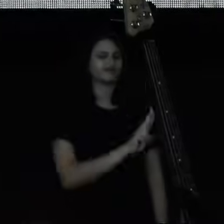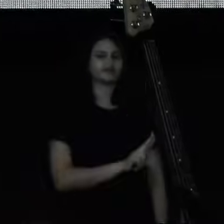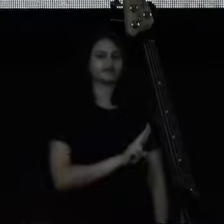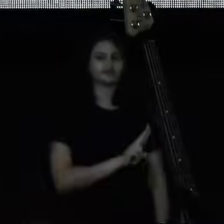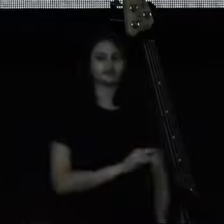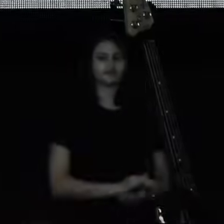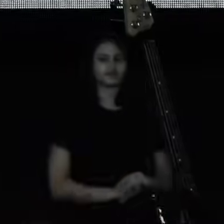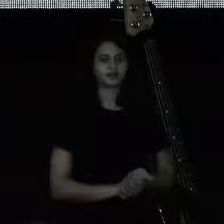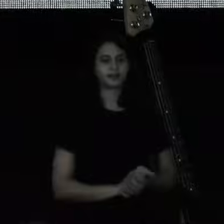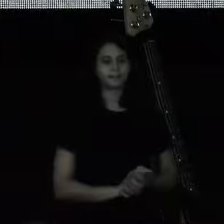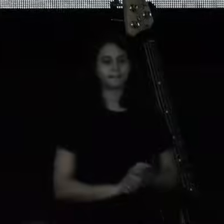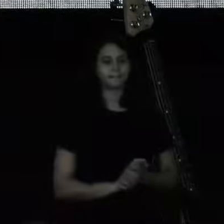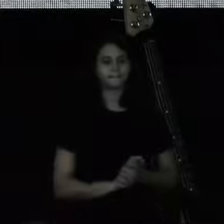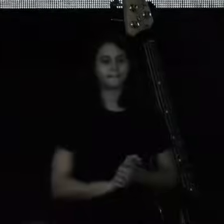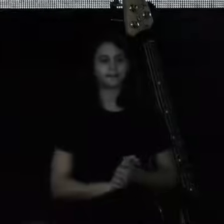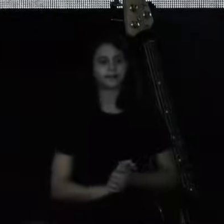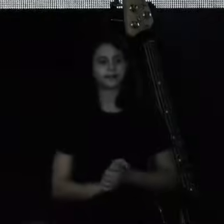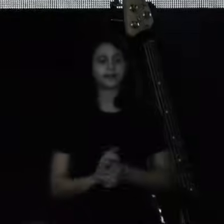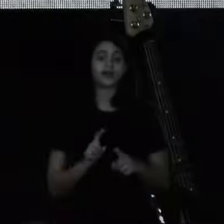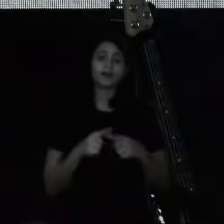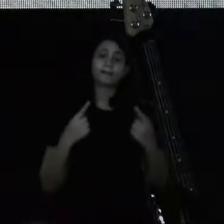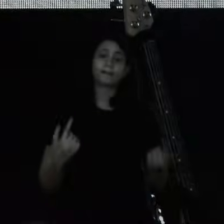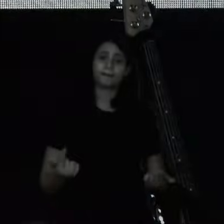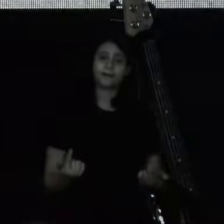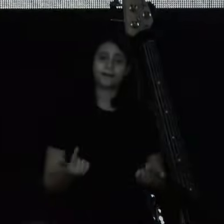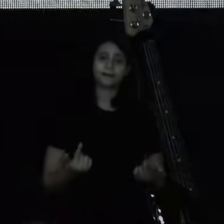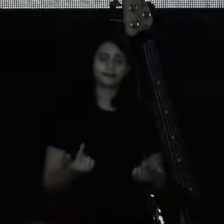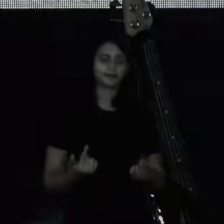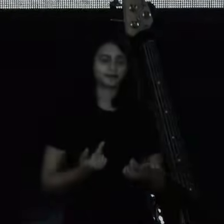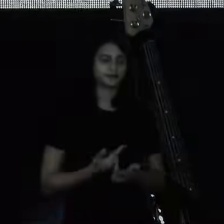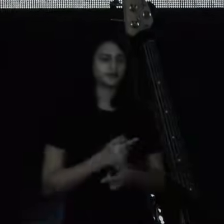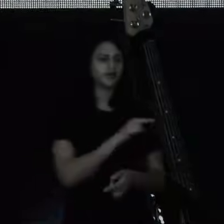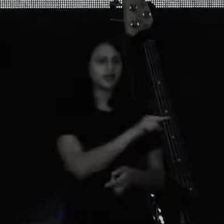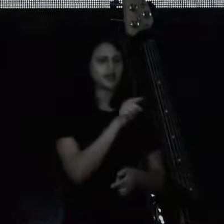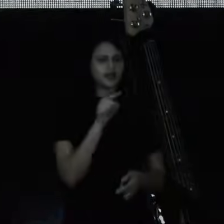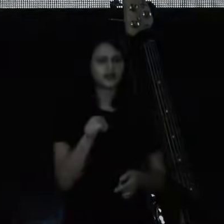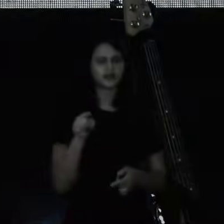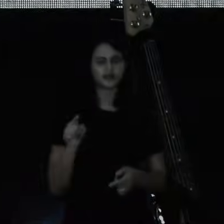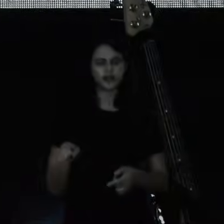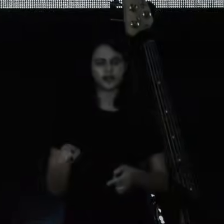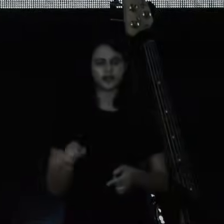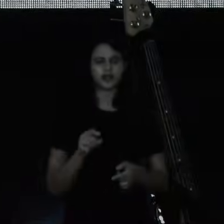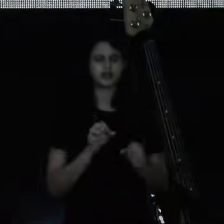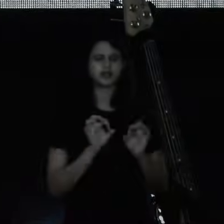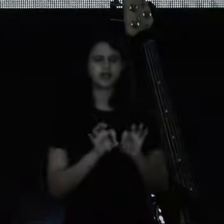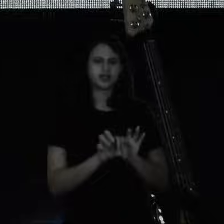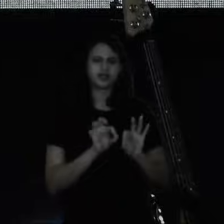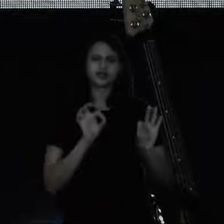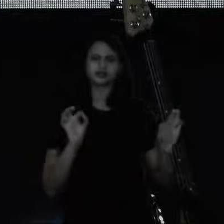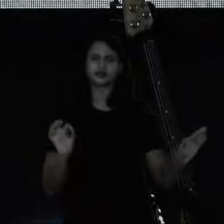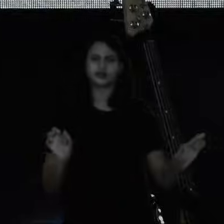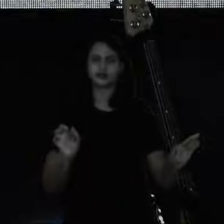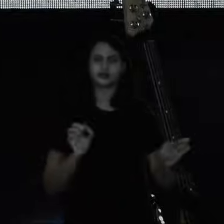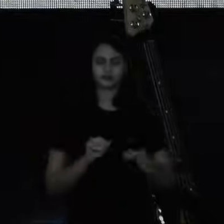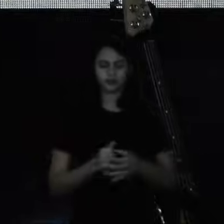Que por mais que hoje ele não tivesse seus pais, mas Deus continuava ali com ele.